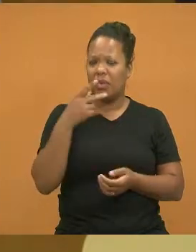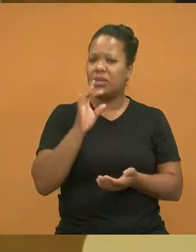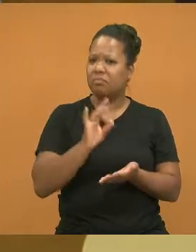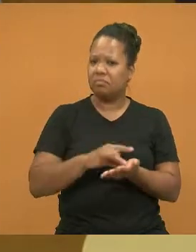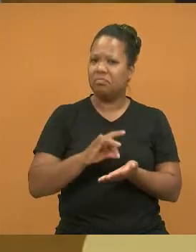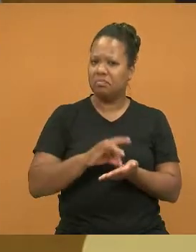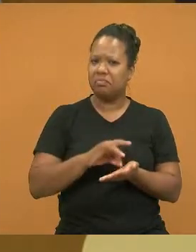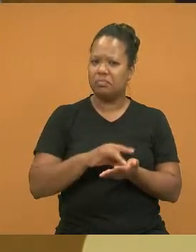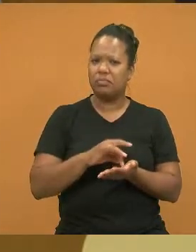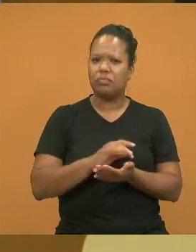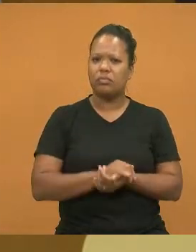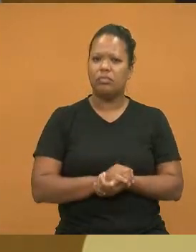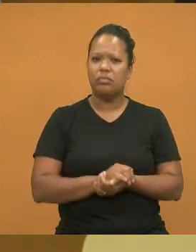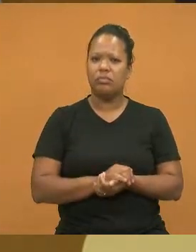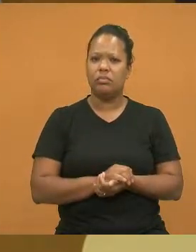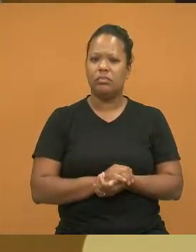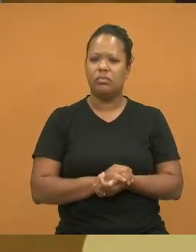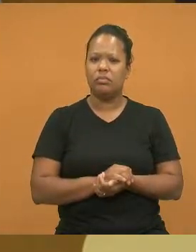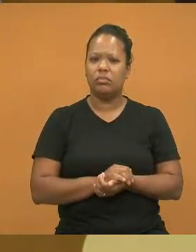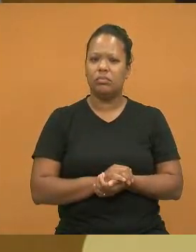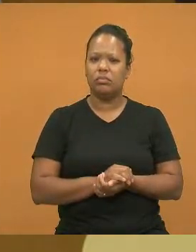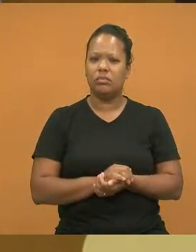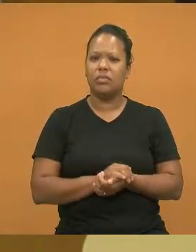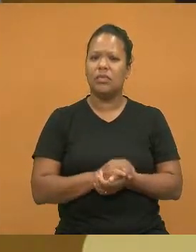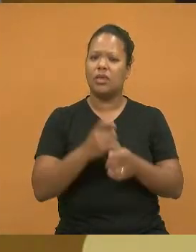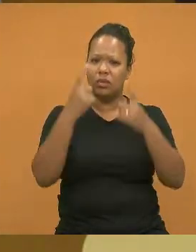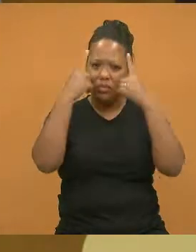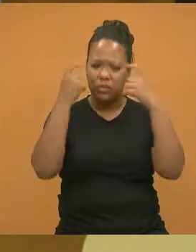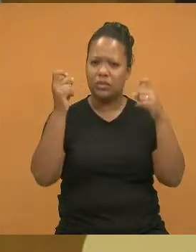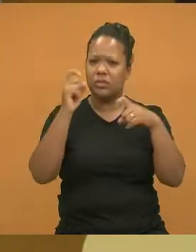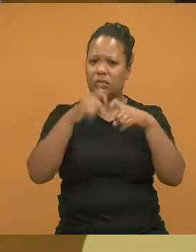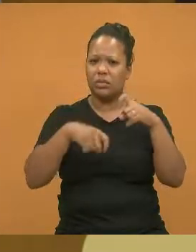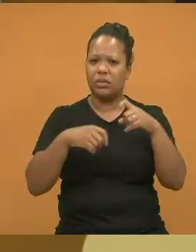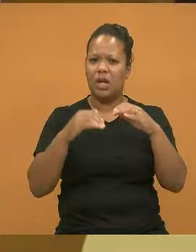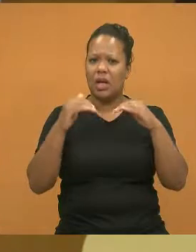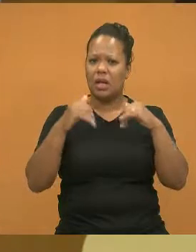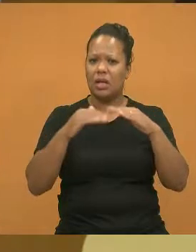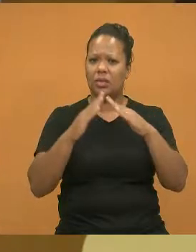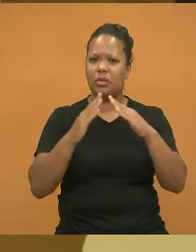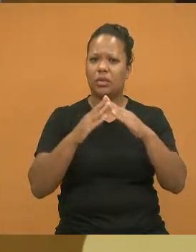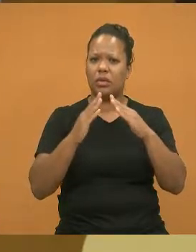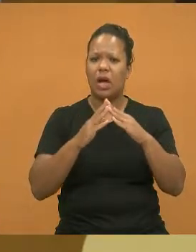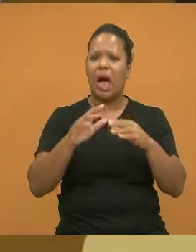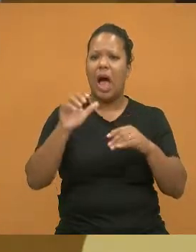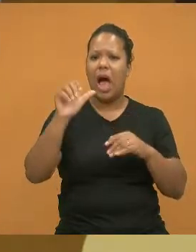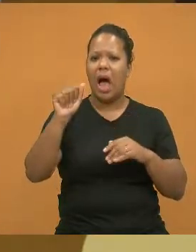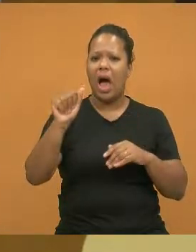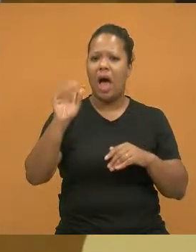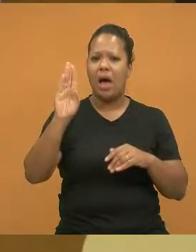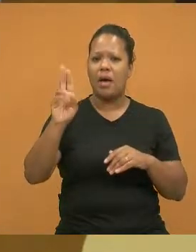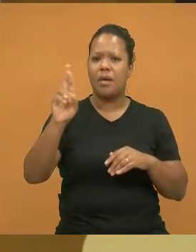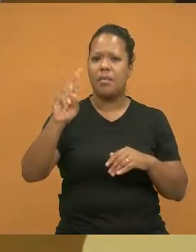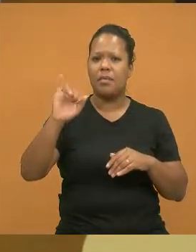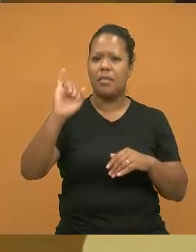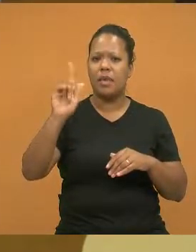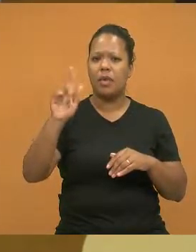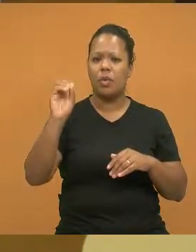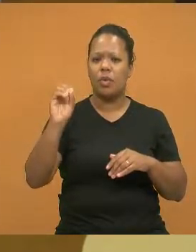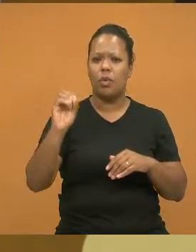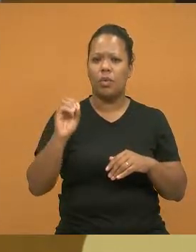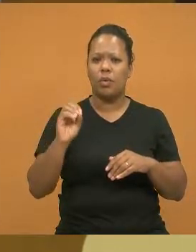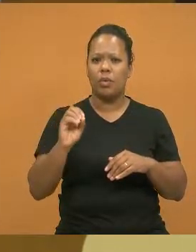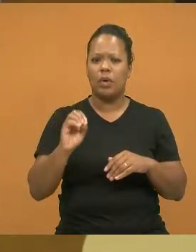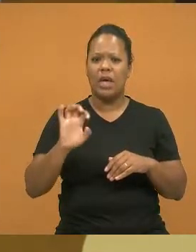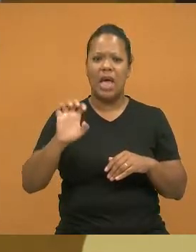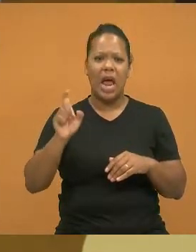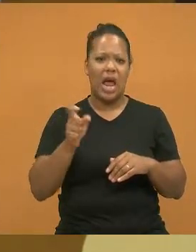sim, um abuso que aconteceu dentro do abrigo do nosso município, praticado aí por